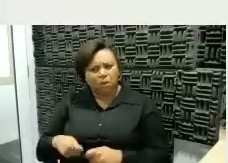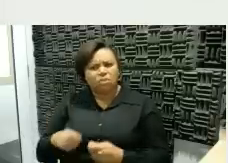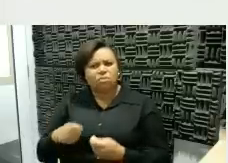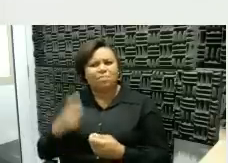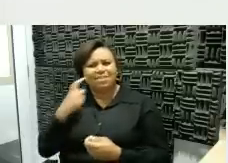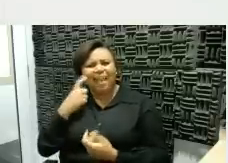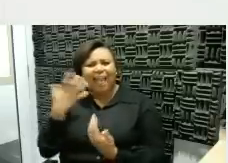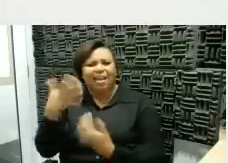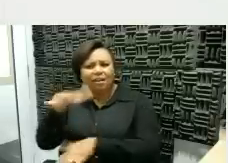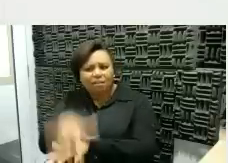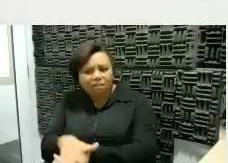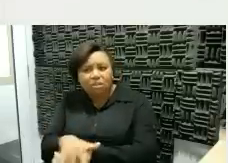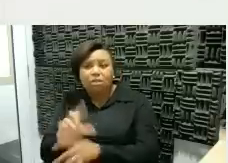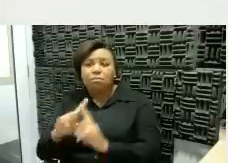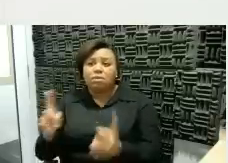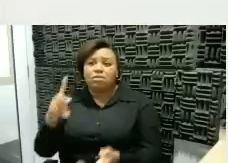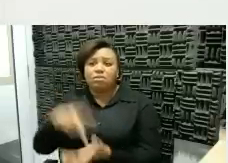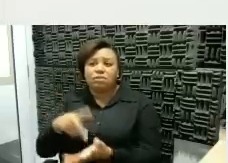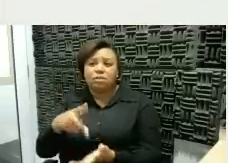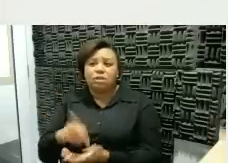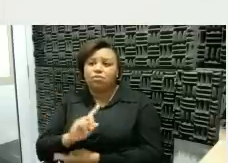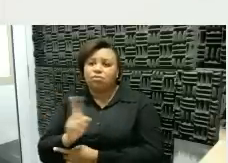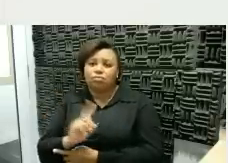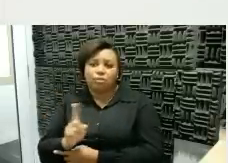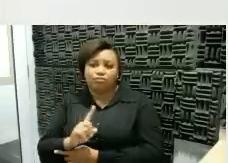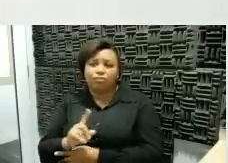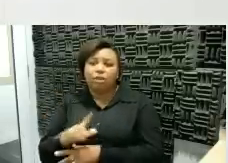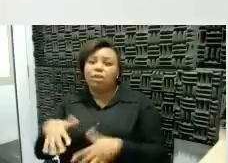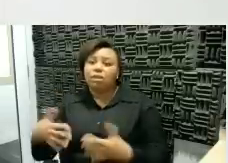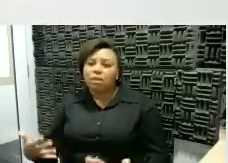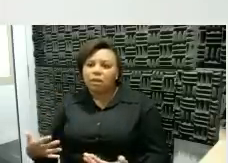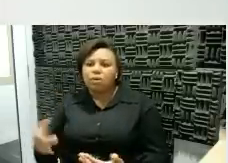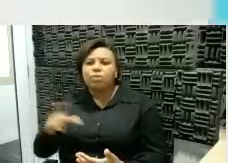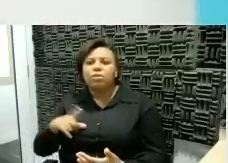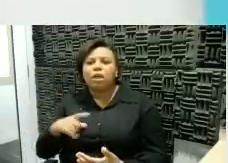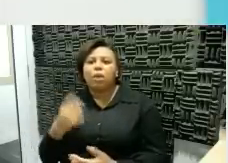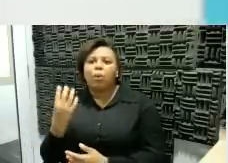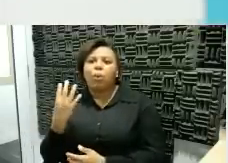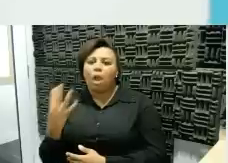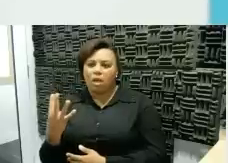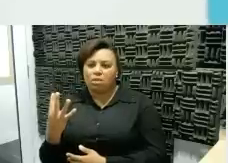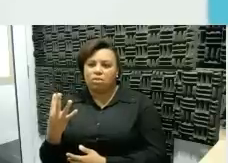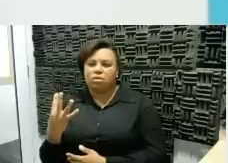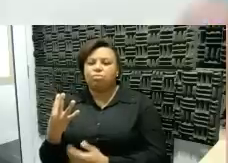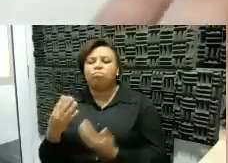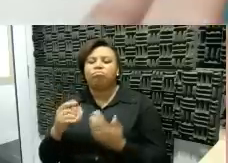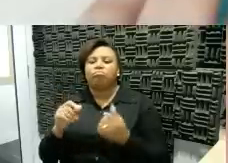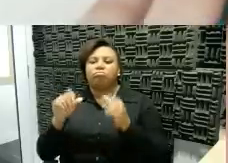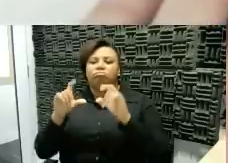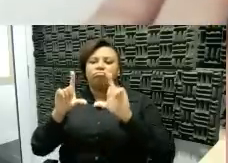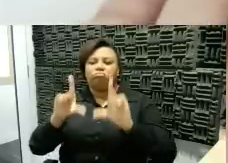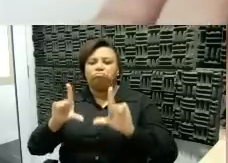não estou né então tem quatro ã figuras aqui que eu vou mostrar que vão explicar um pouquinho as